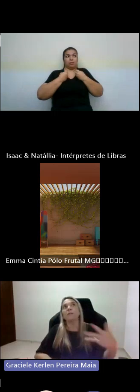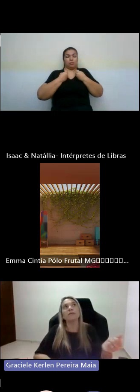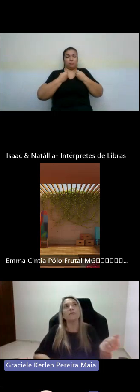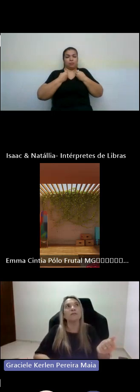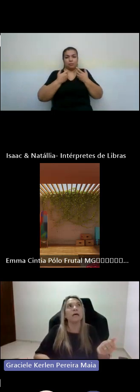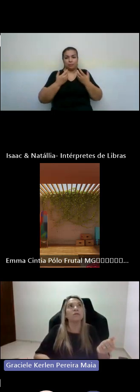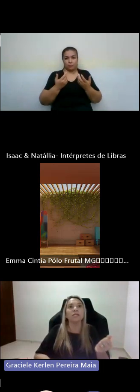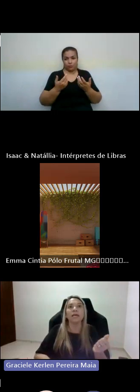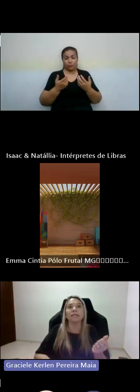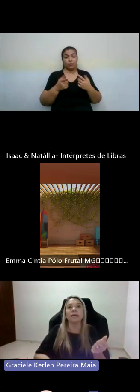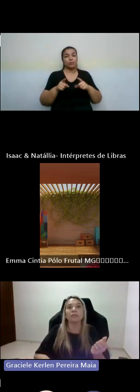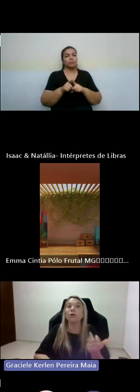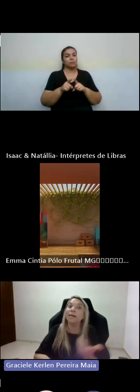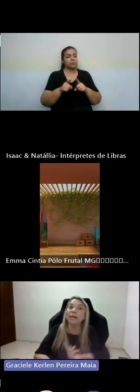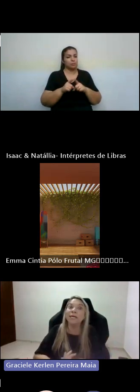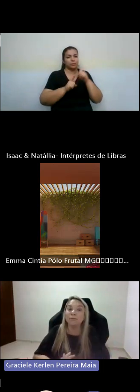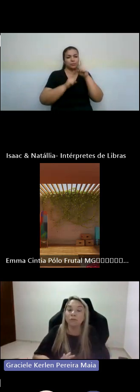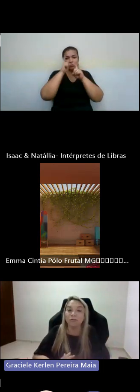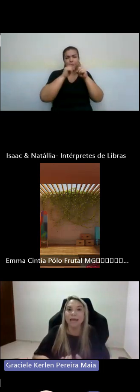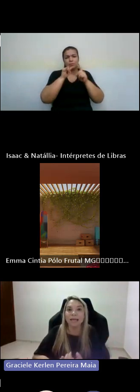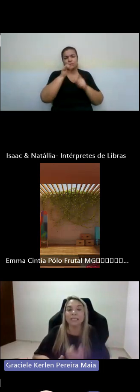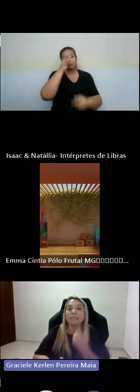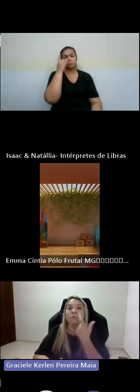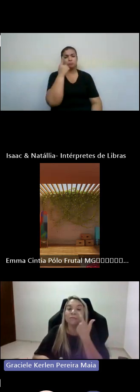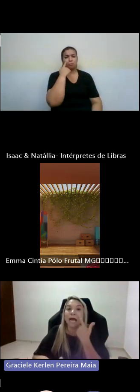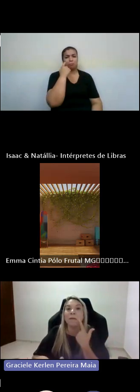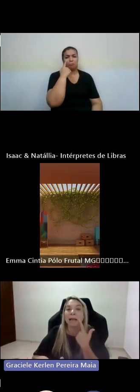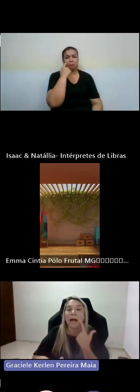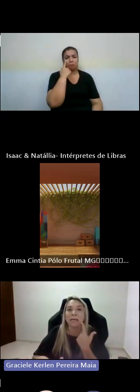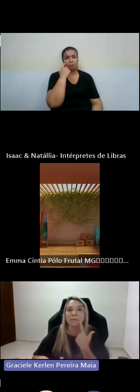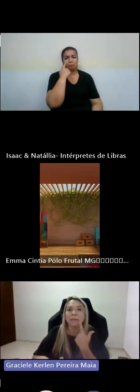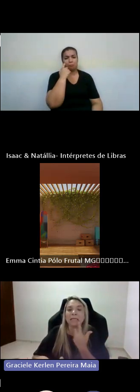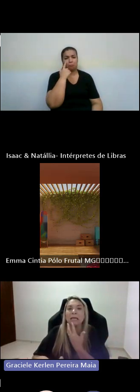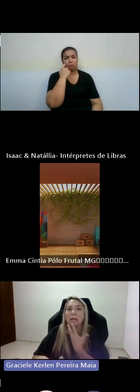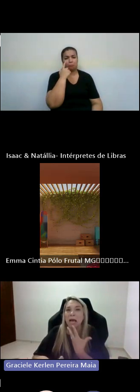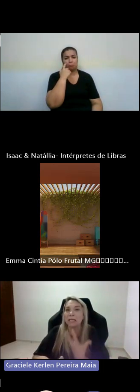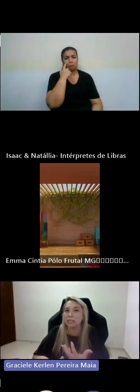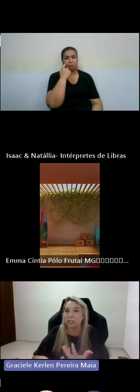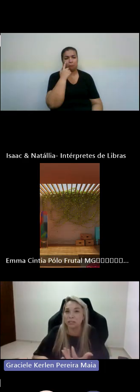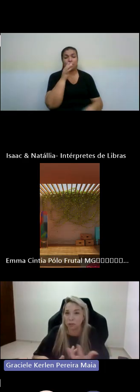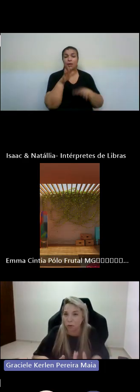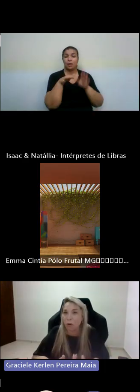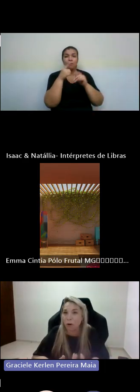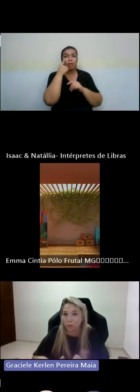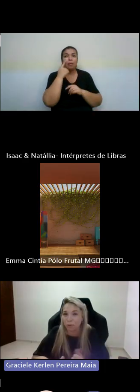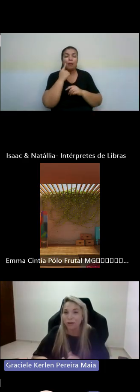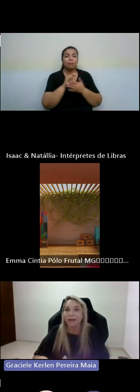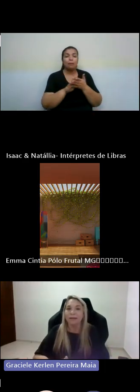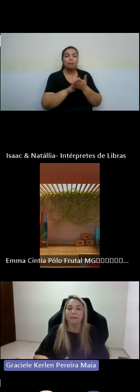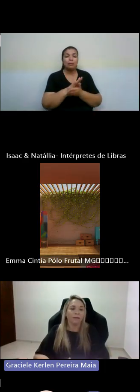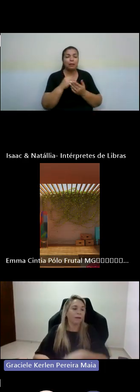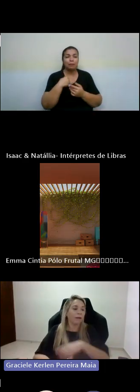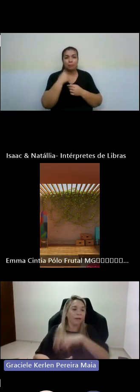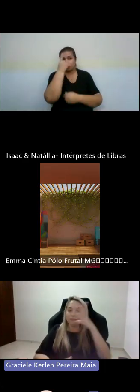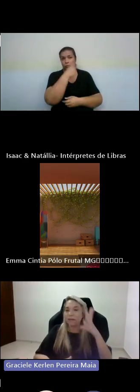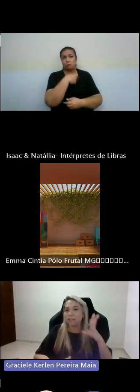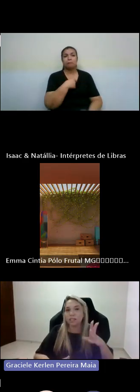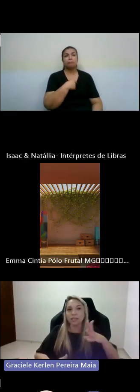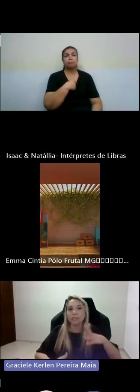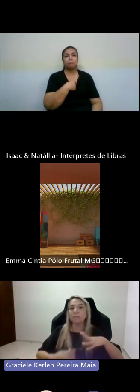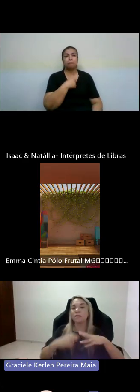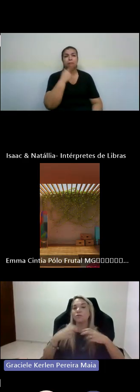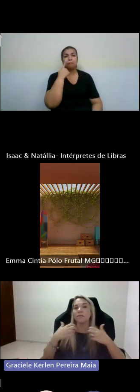A expressão facial de quem está chorando, né? Às vezes não sai uma lágrima, vai estar com aquela carinha de choro.